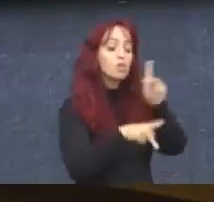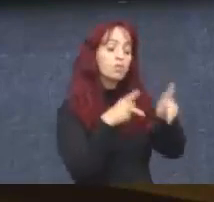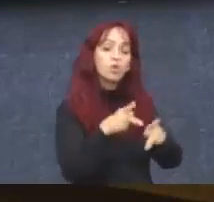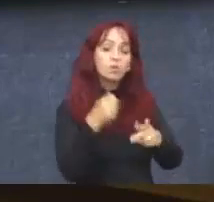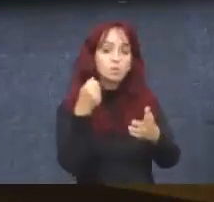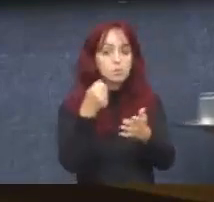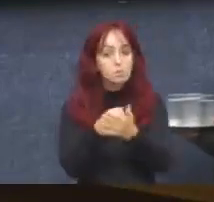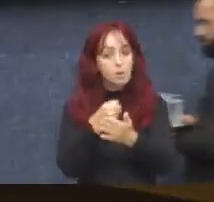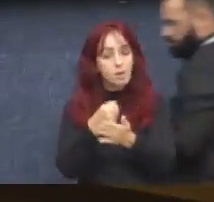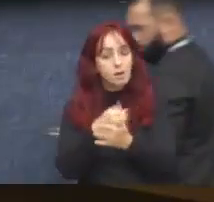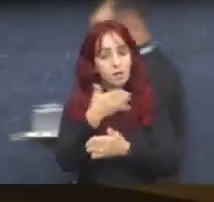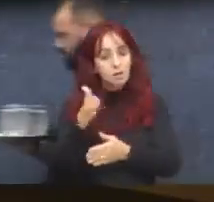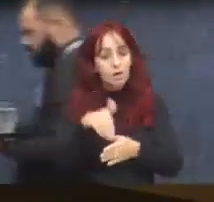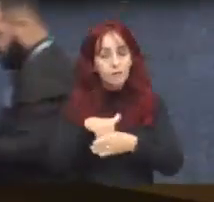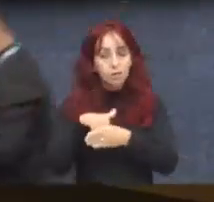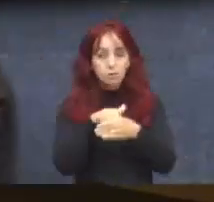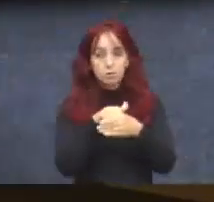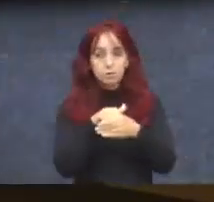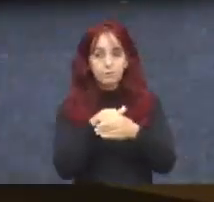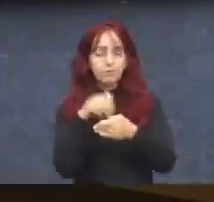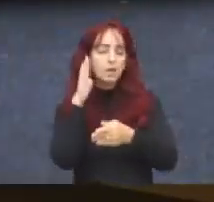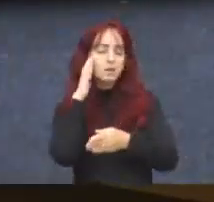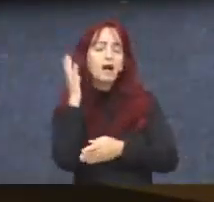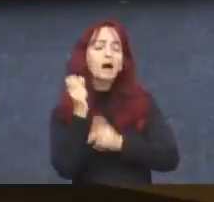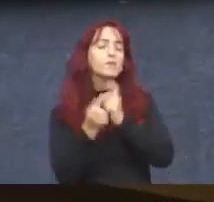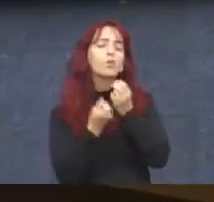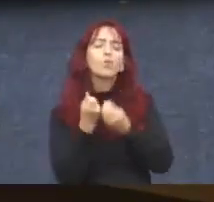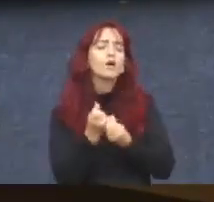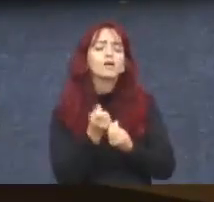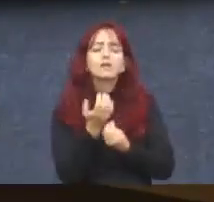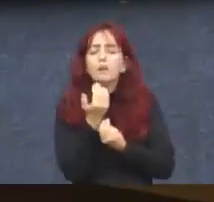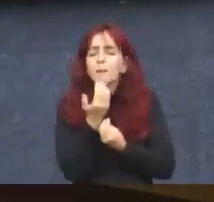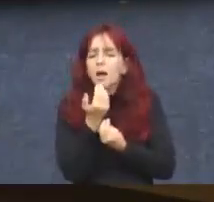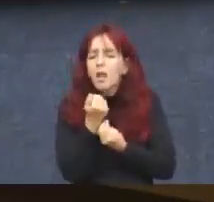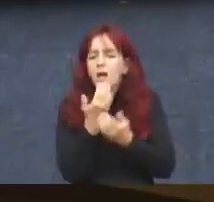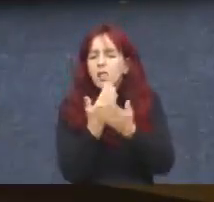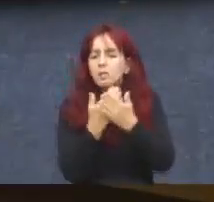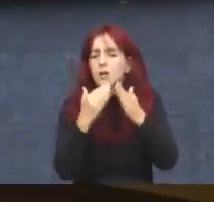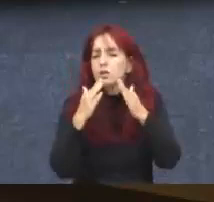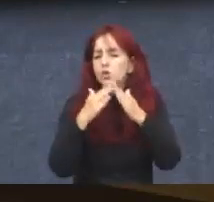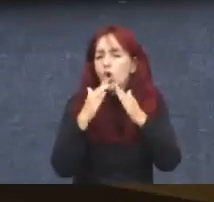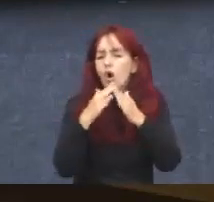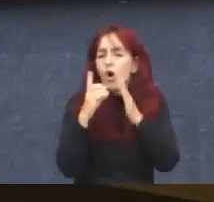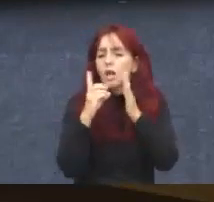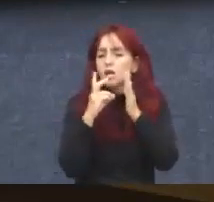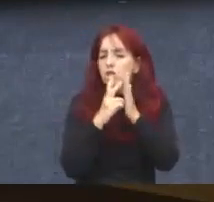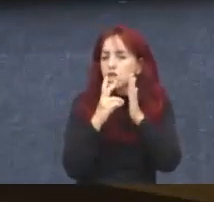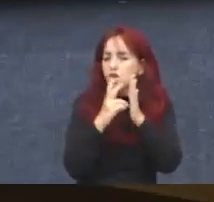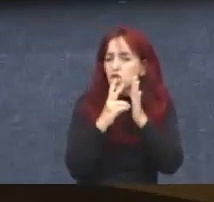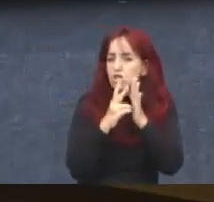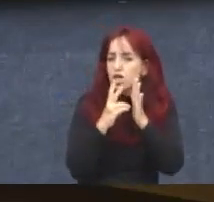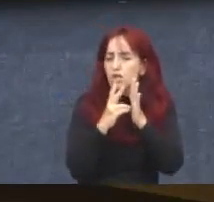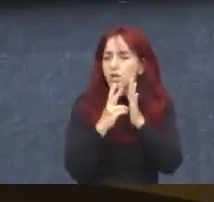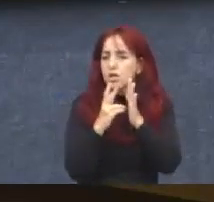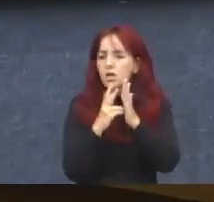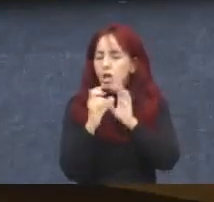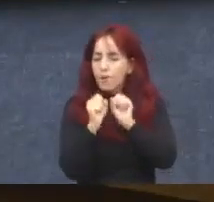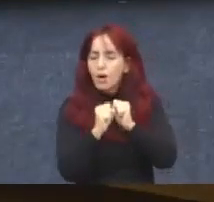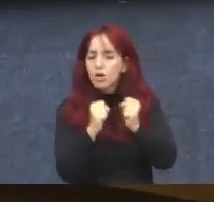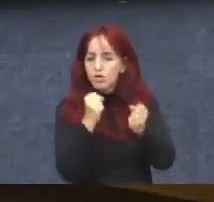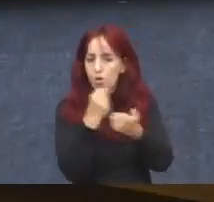senhora. Sabe quantas merendas para escolas indígenas e quilombolas nós poderíamos